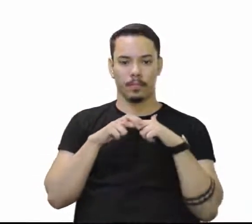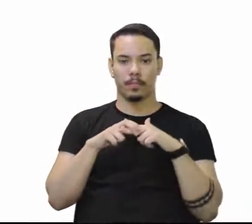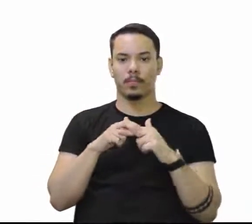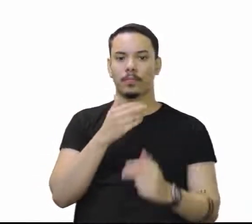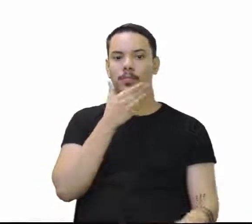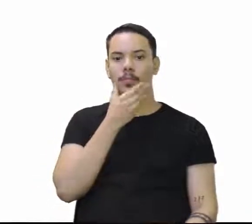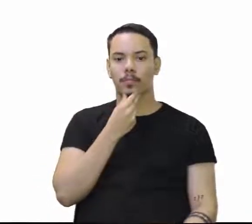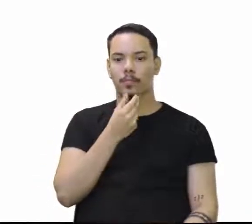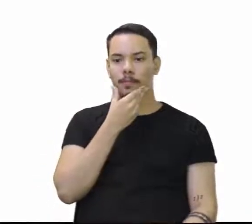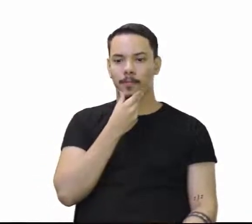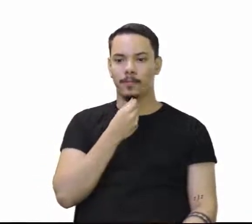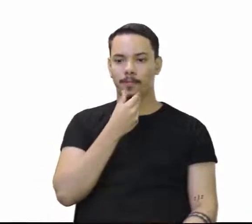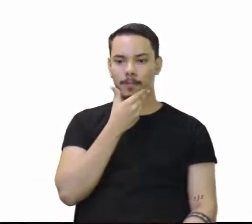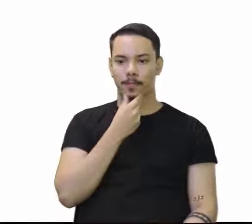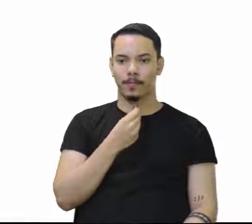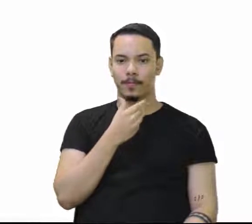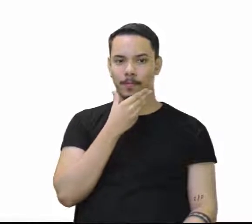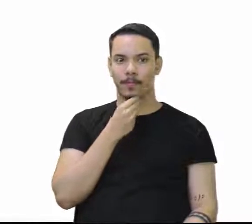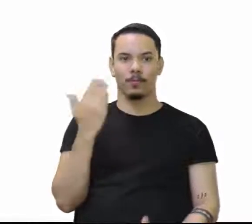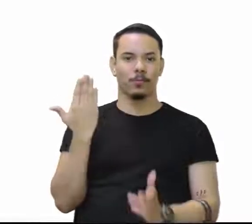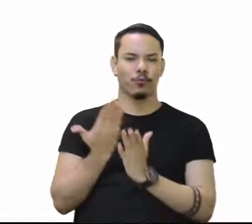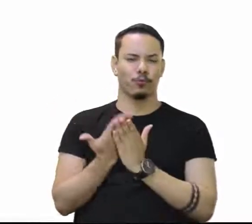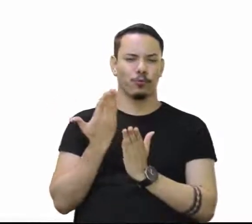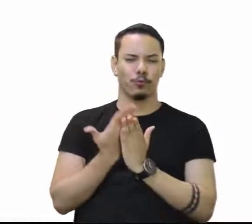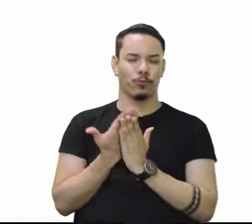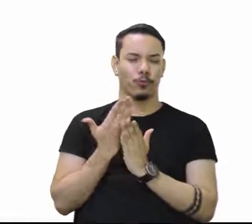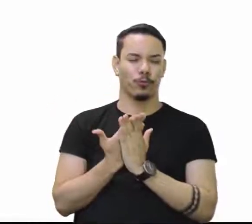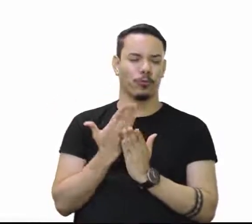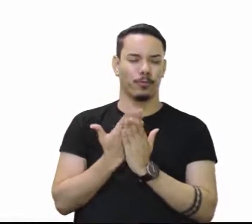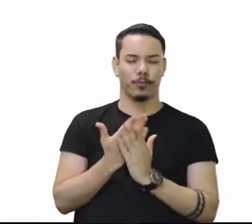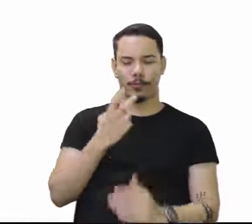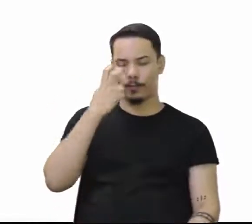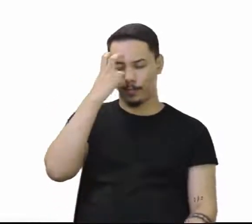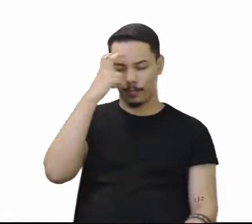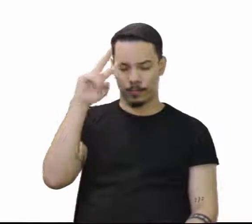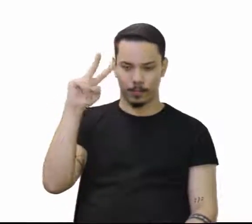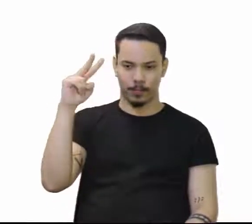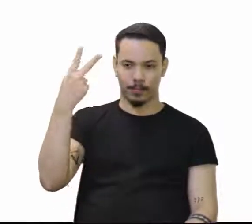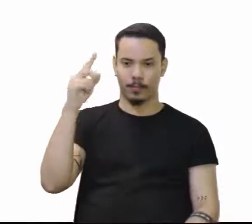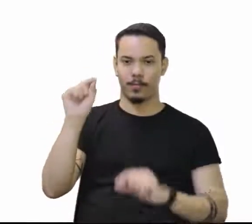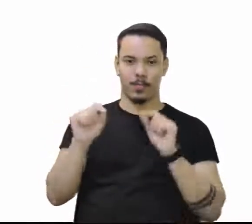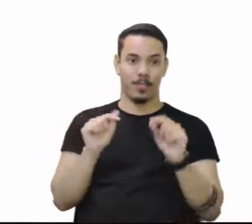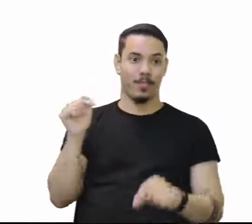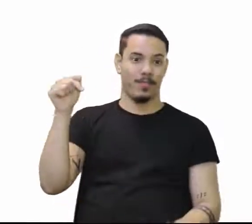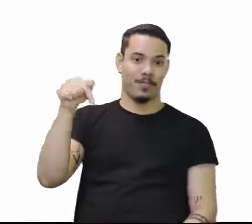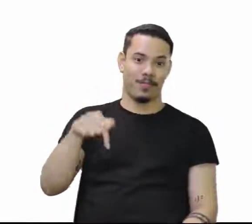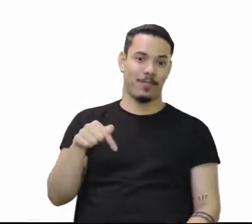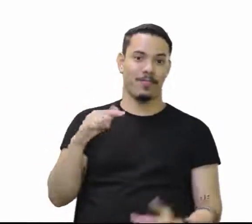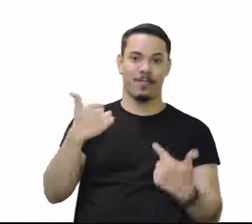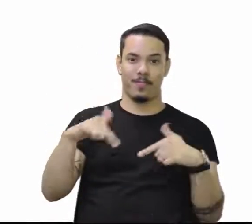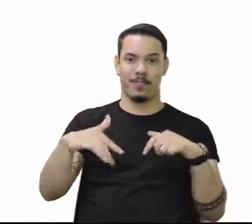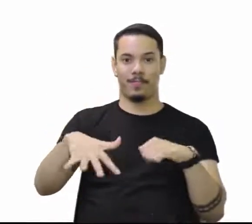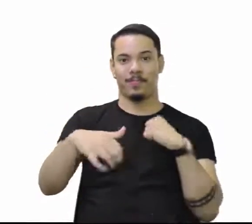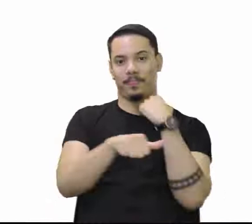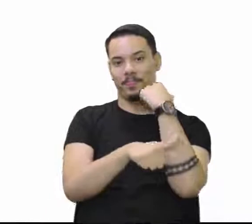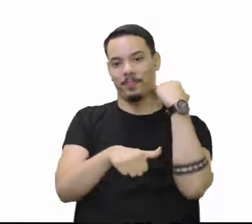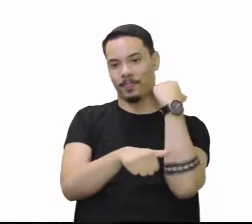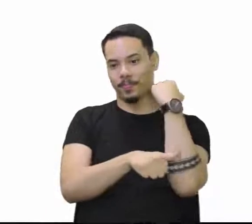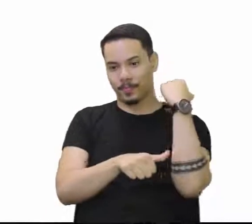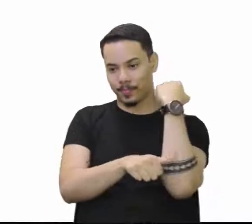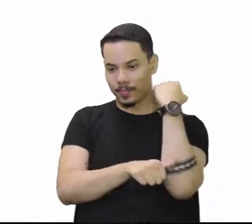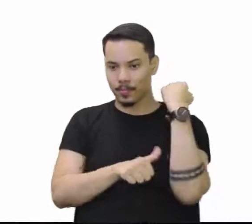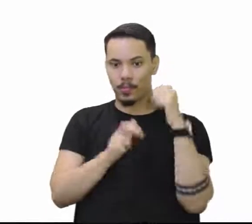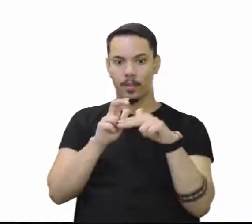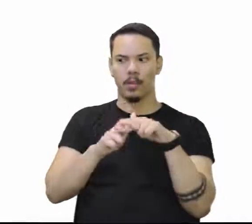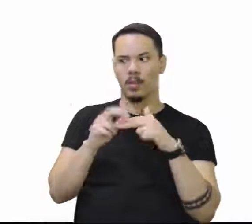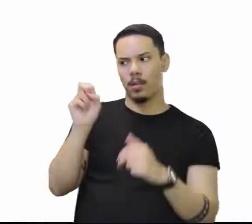cara super estudioso vai vir para ser seringueiro. Aí depois, como